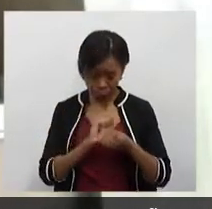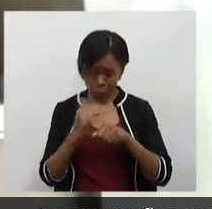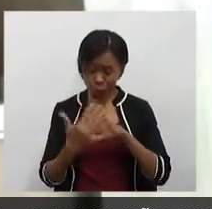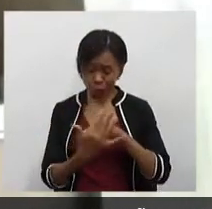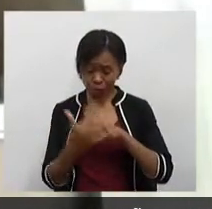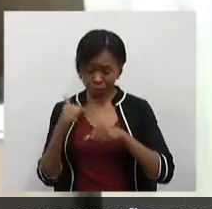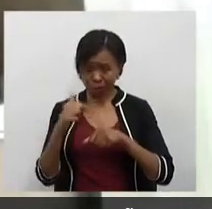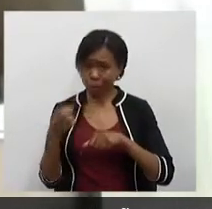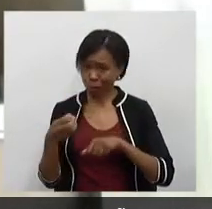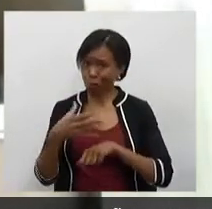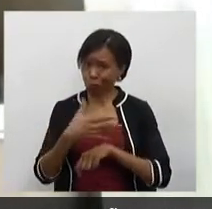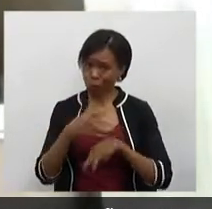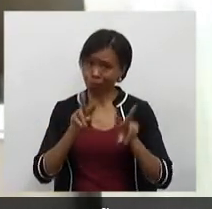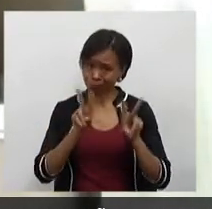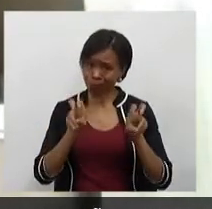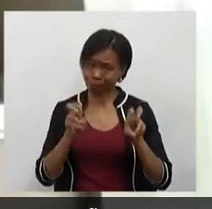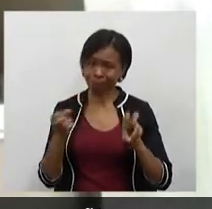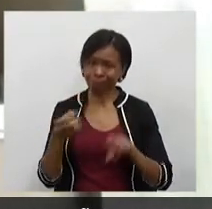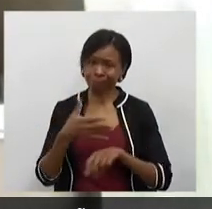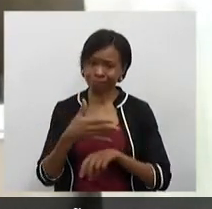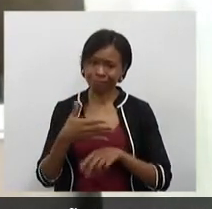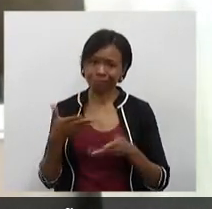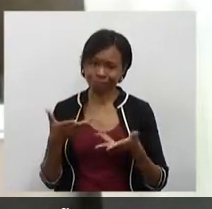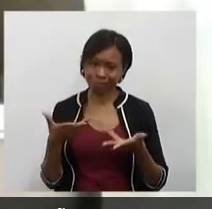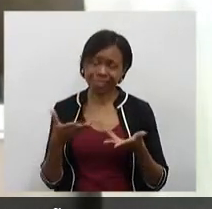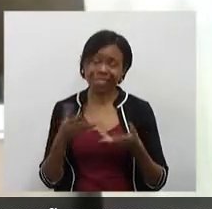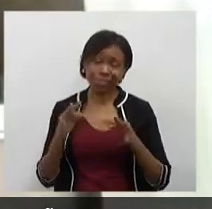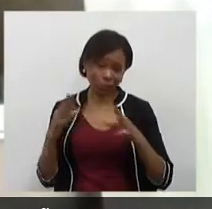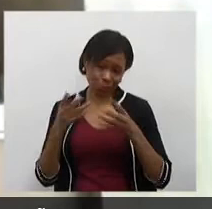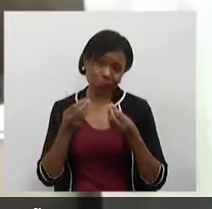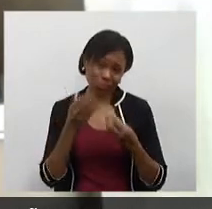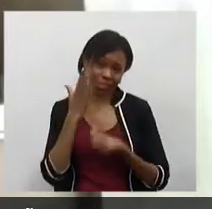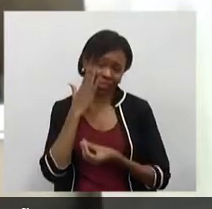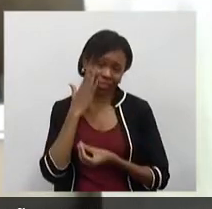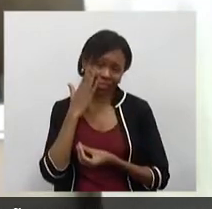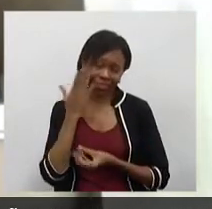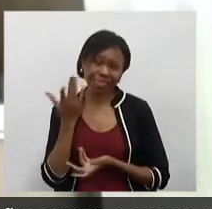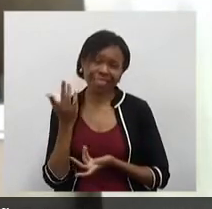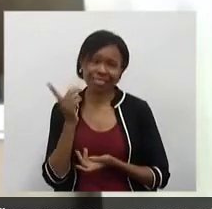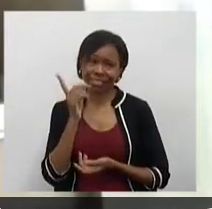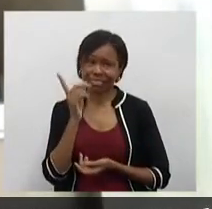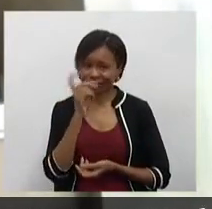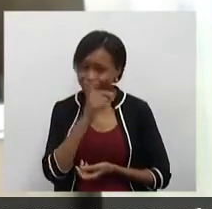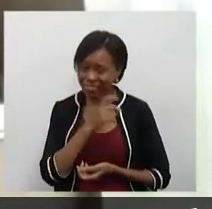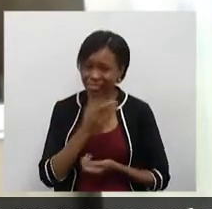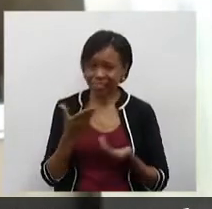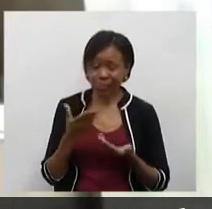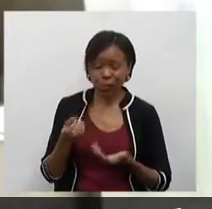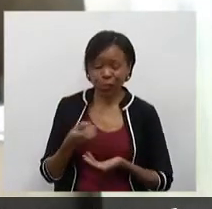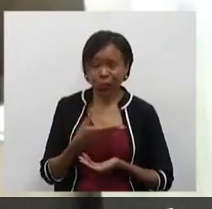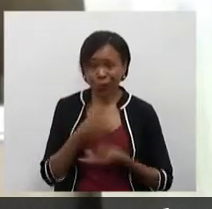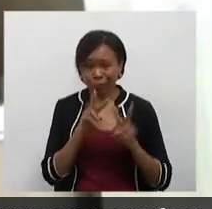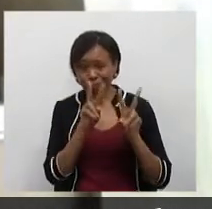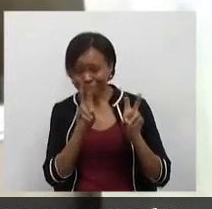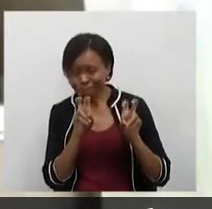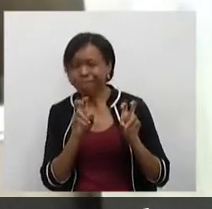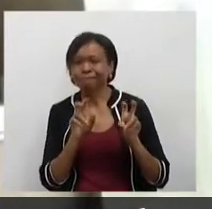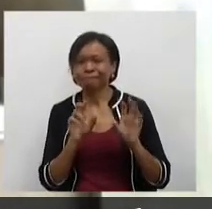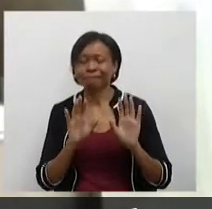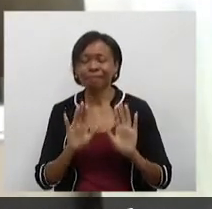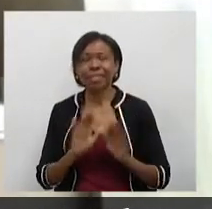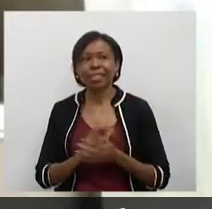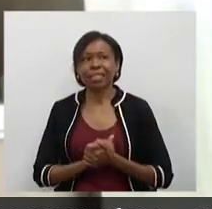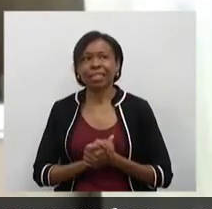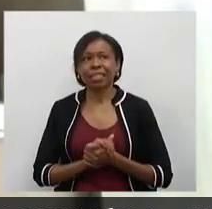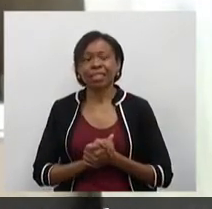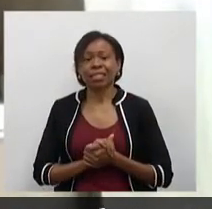a gente é novo para todo mundo, está tudo sendo implementado e tem que ser muito discutido.